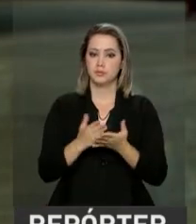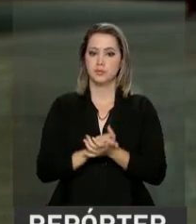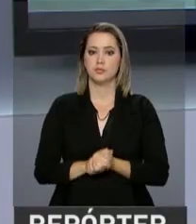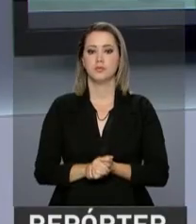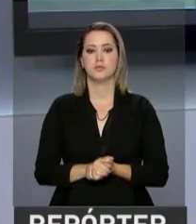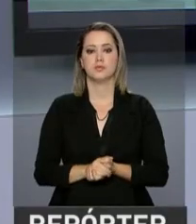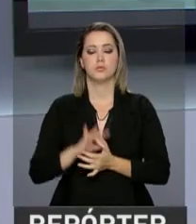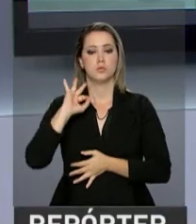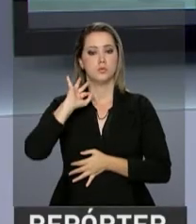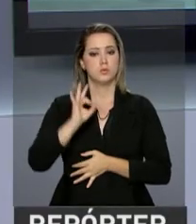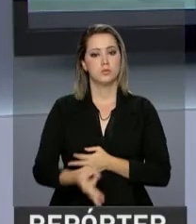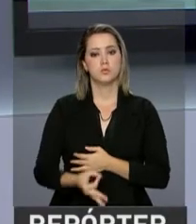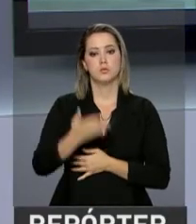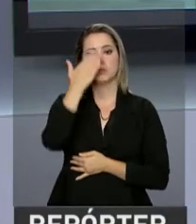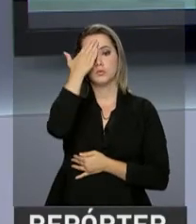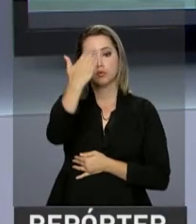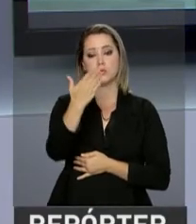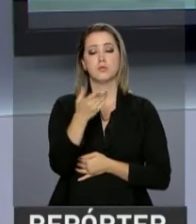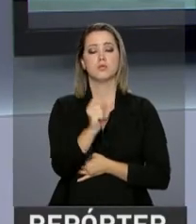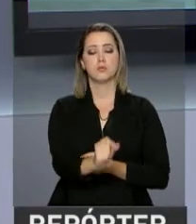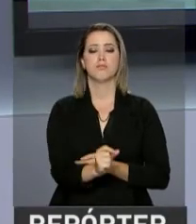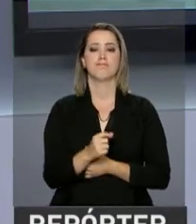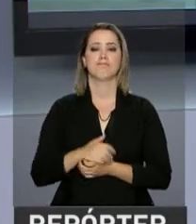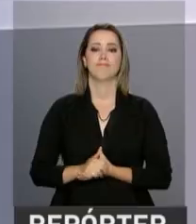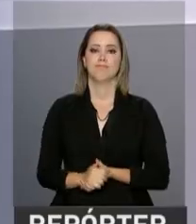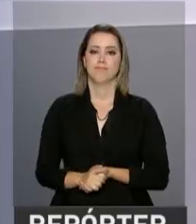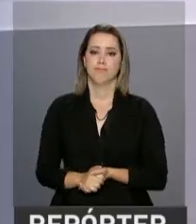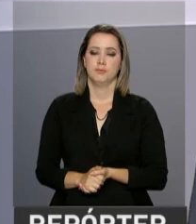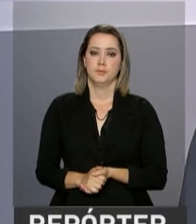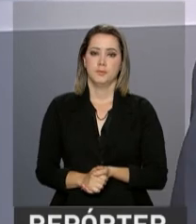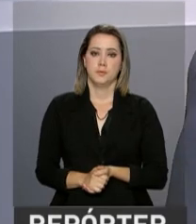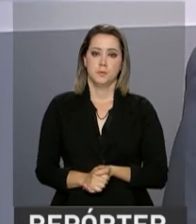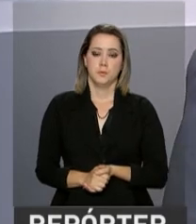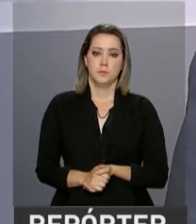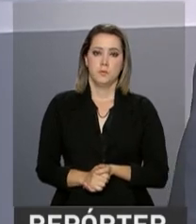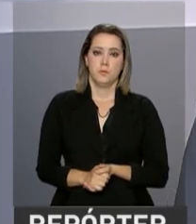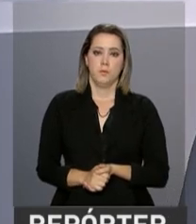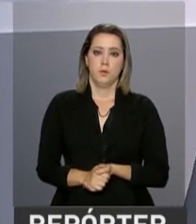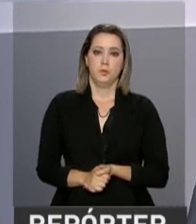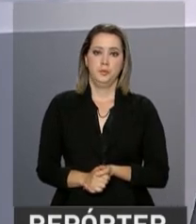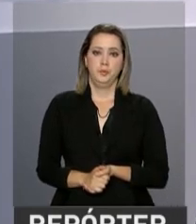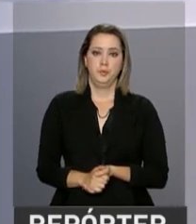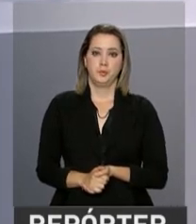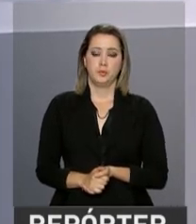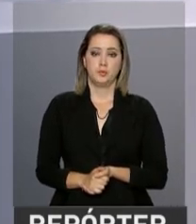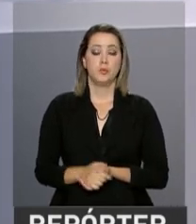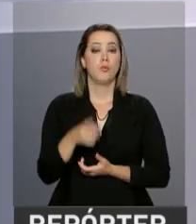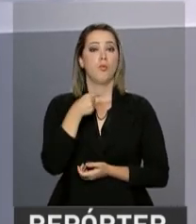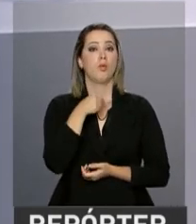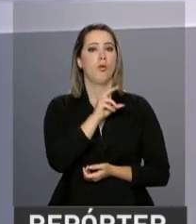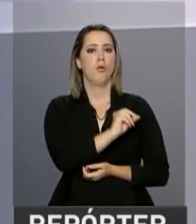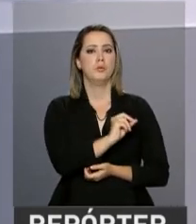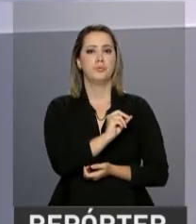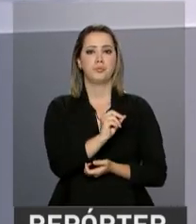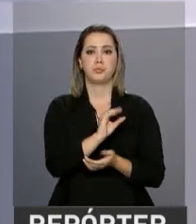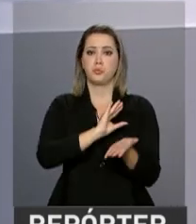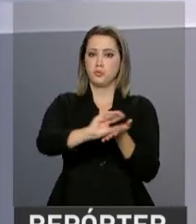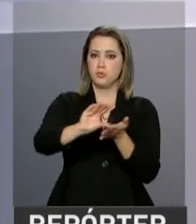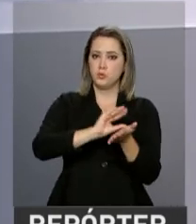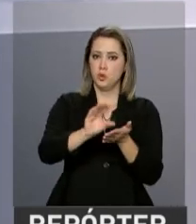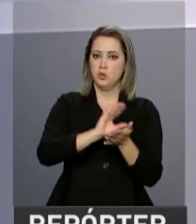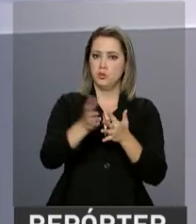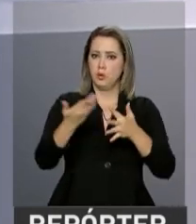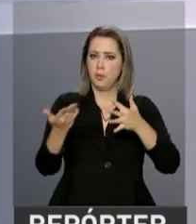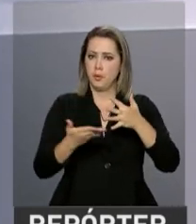Roberto. Está certo, Paulo. Muito obrigado pelas informações. Os investimentos e financiamentos em infraestrutura